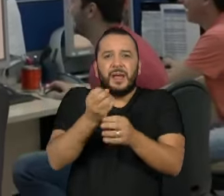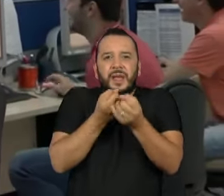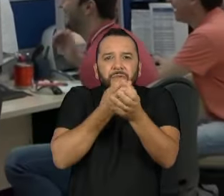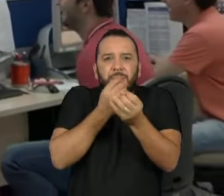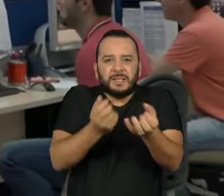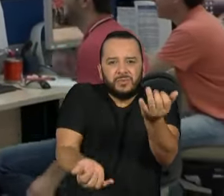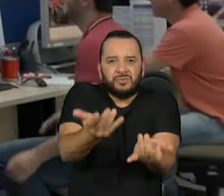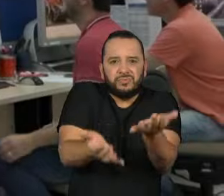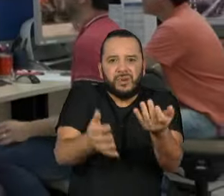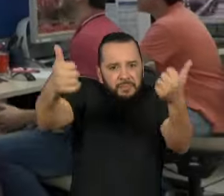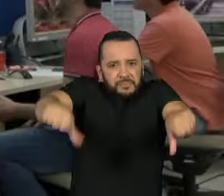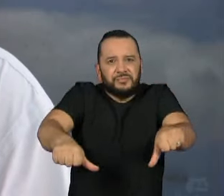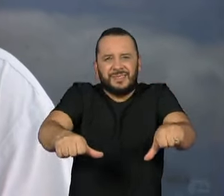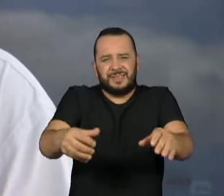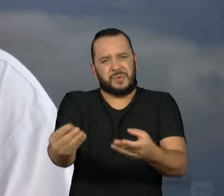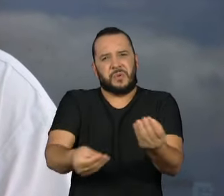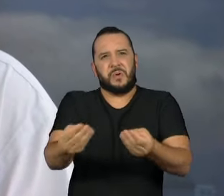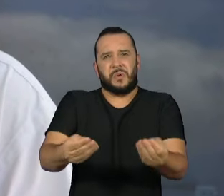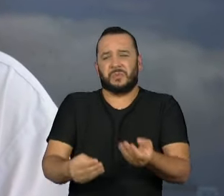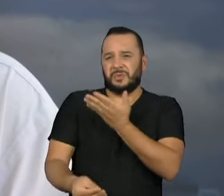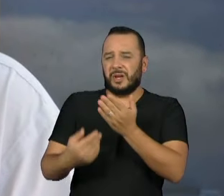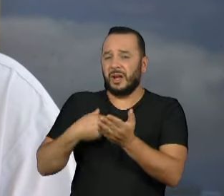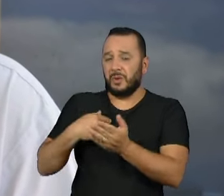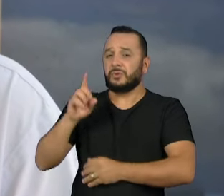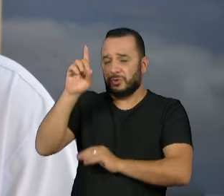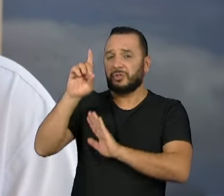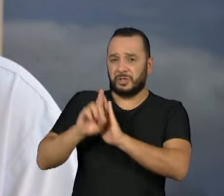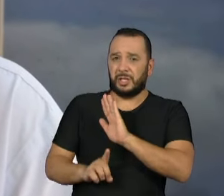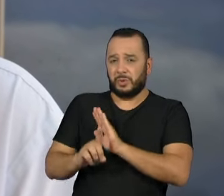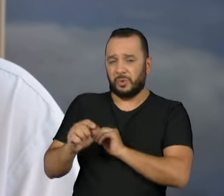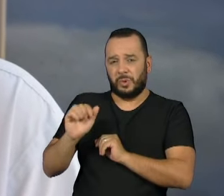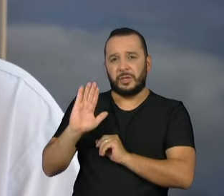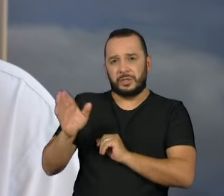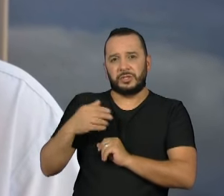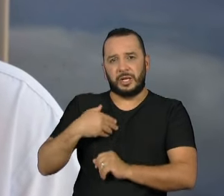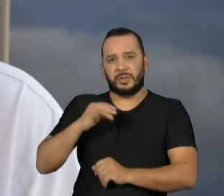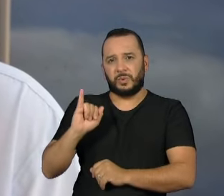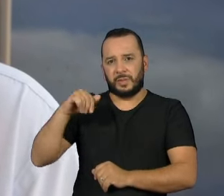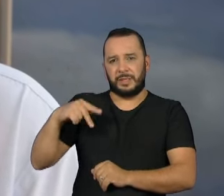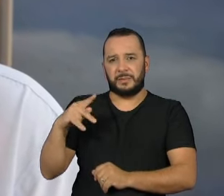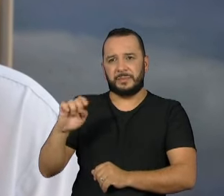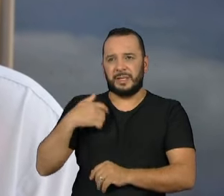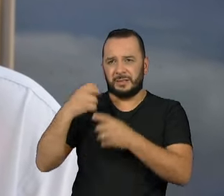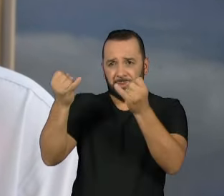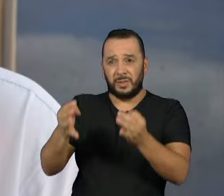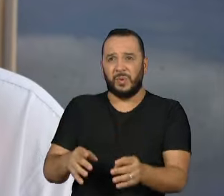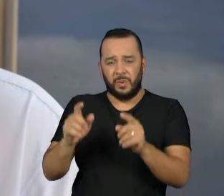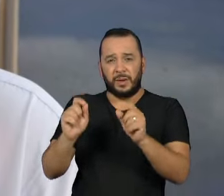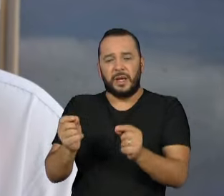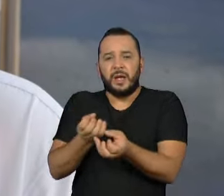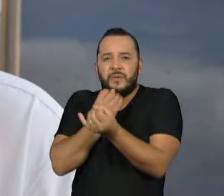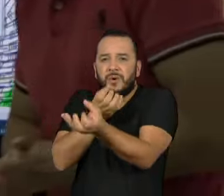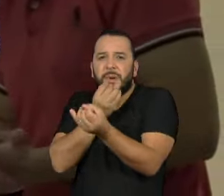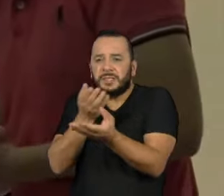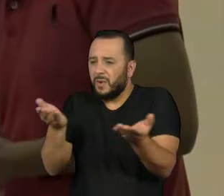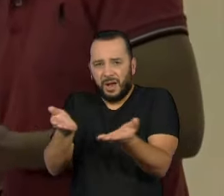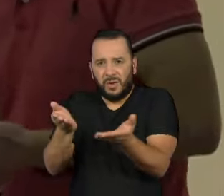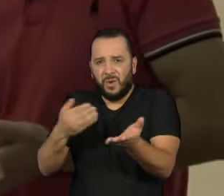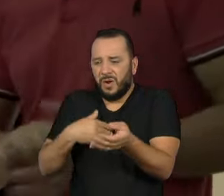O diretor nacional do Instituto de Meteorologia, Miguel Lacerda de Oliveira, anunciou que os dados passarão a